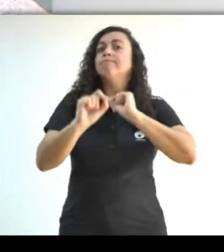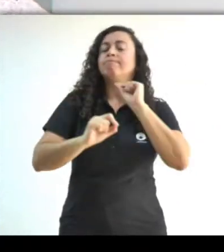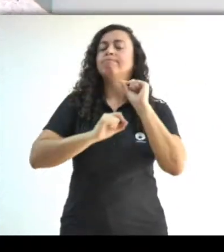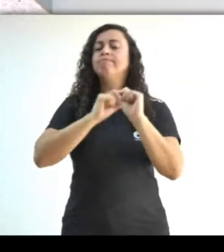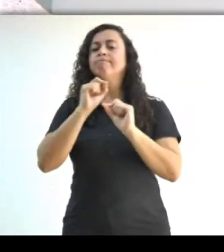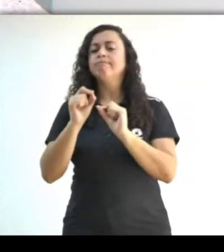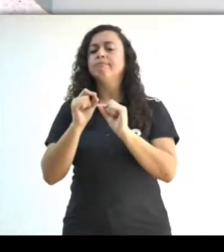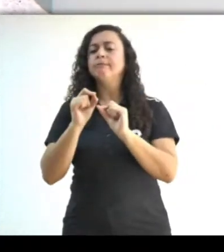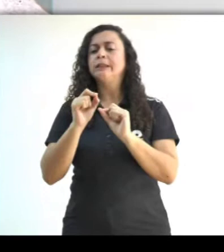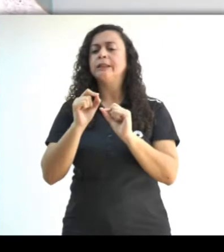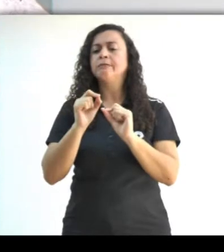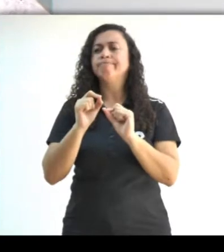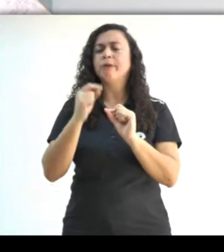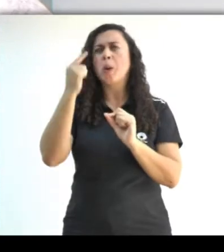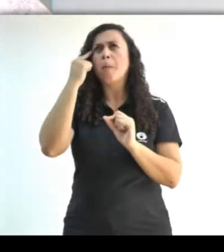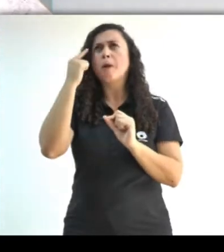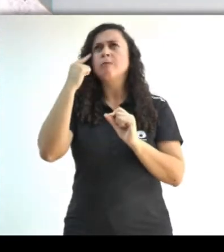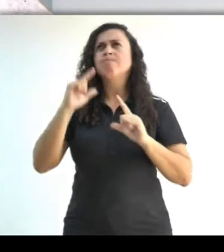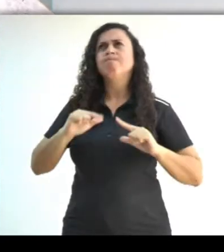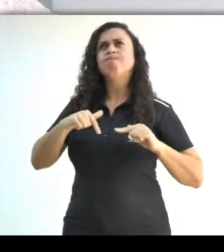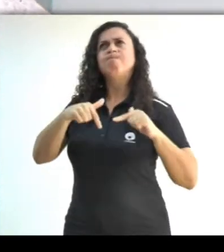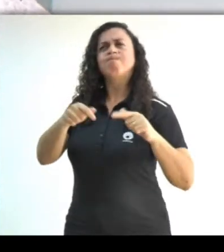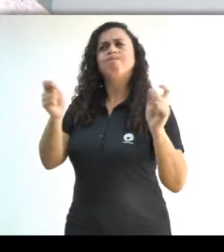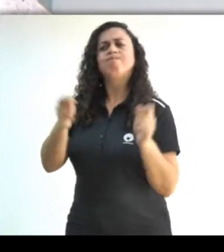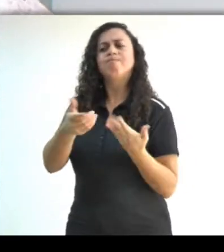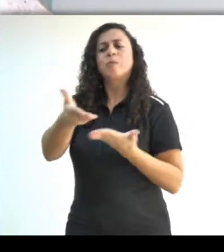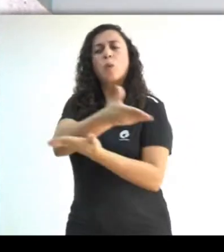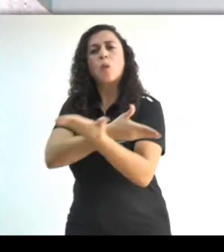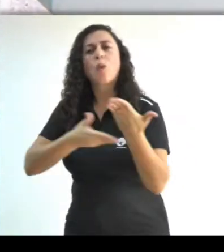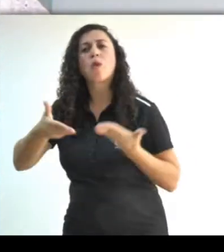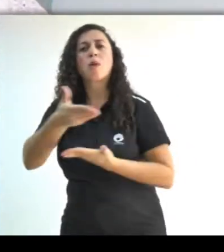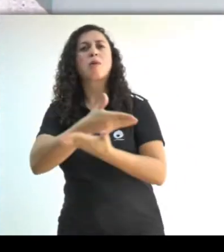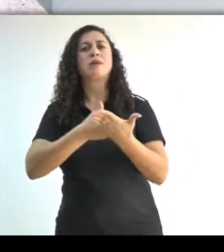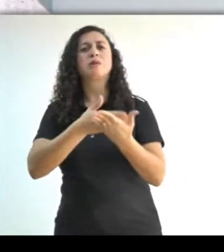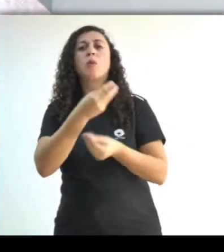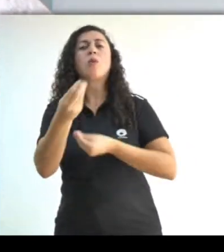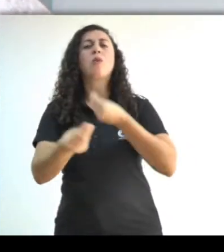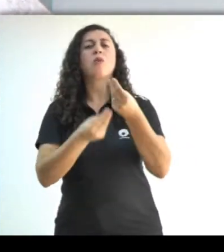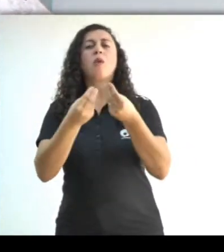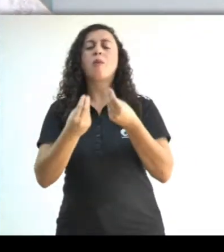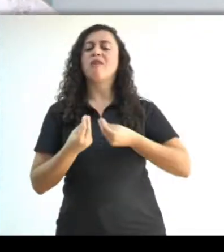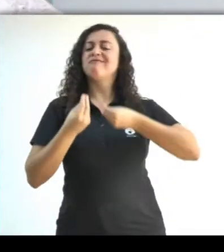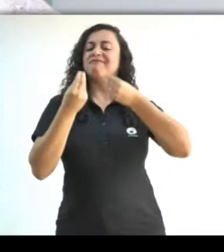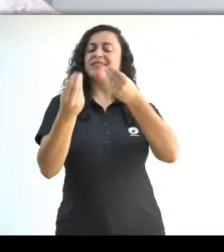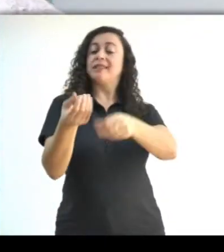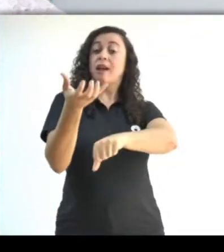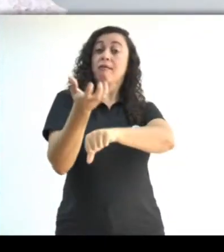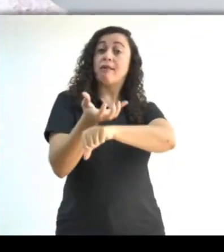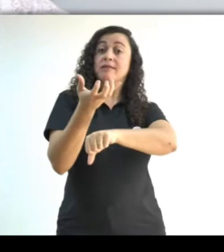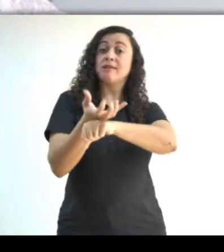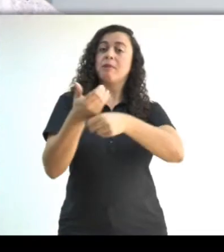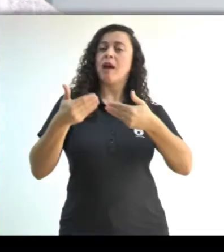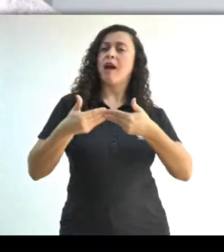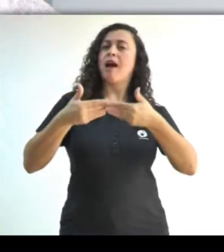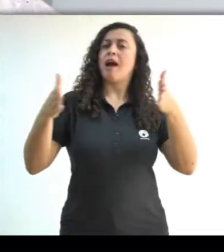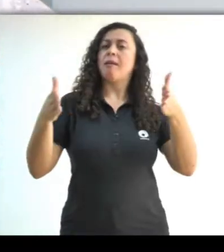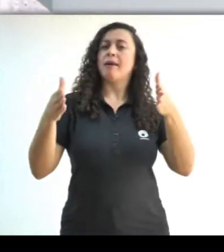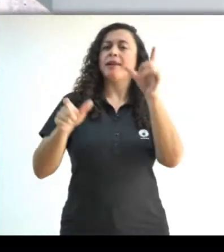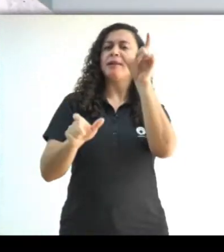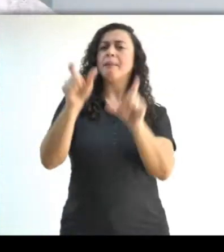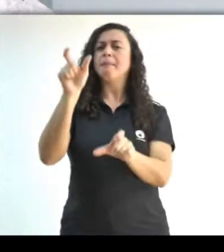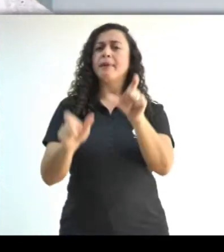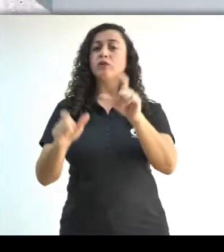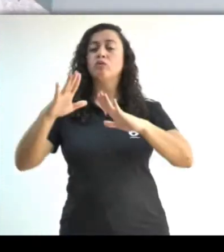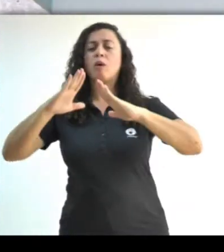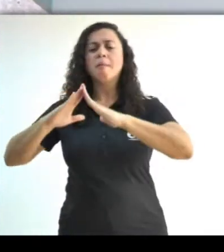uma atitude de colaboração, ofereci uma disciplina aberta, que moradores